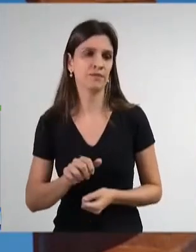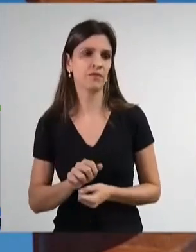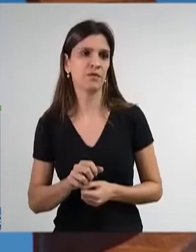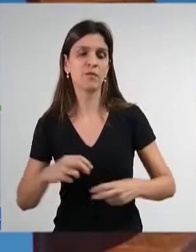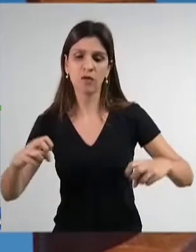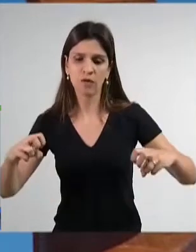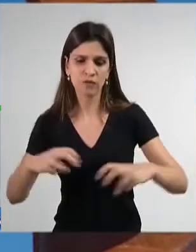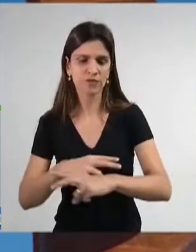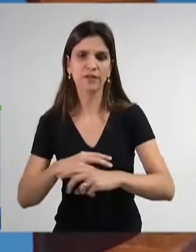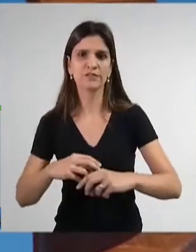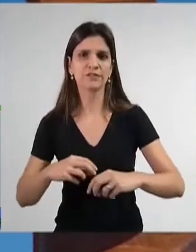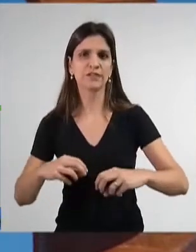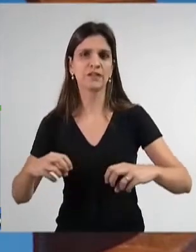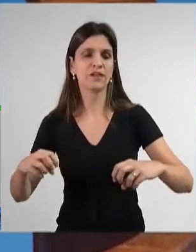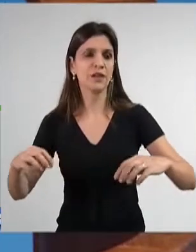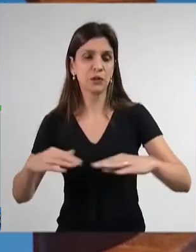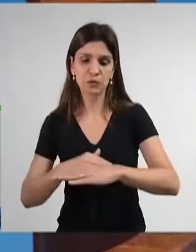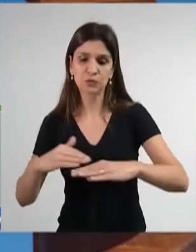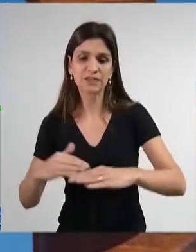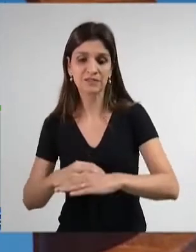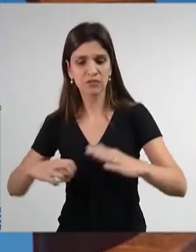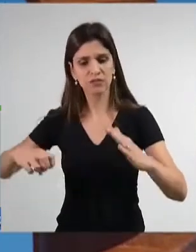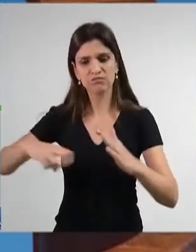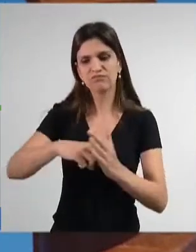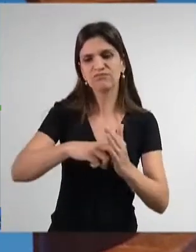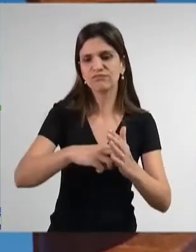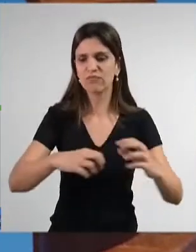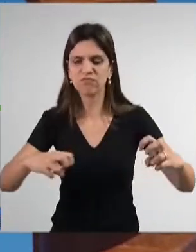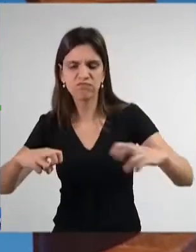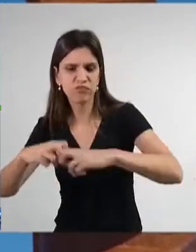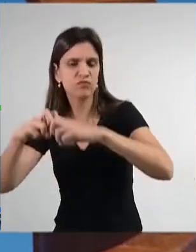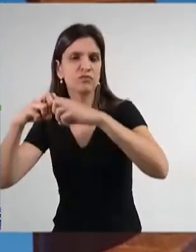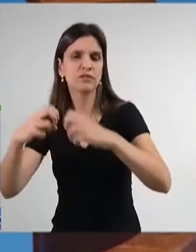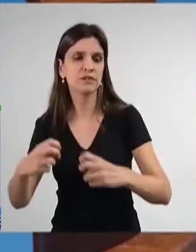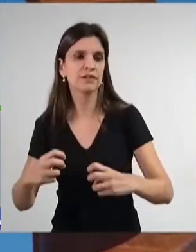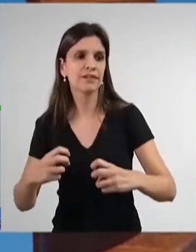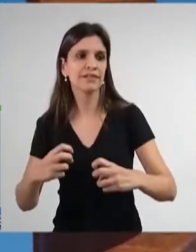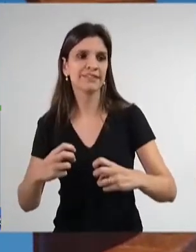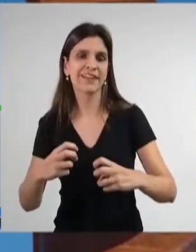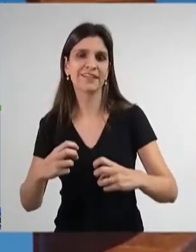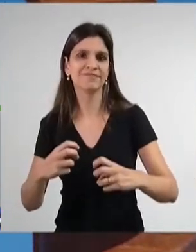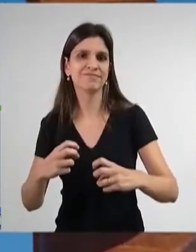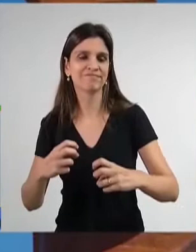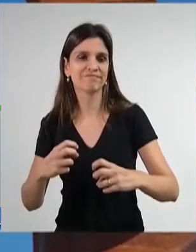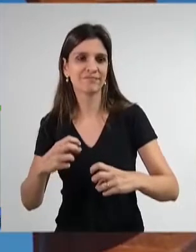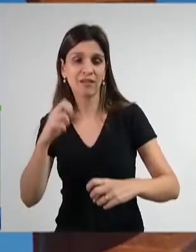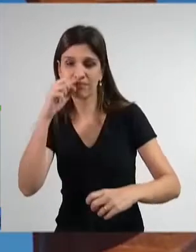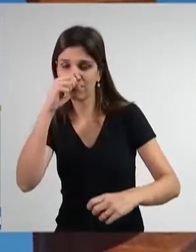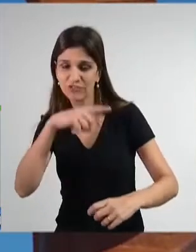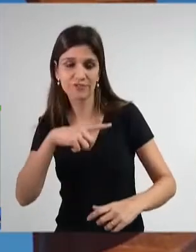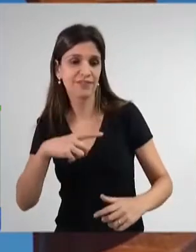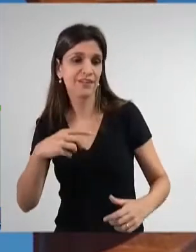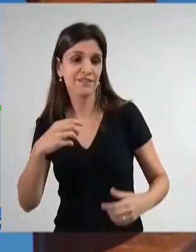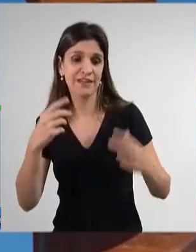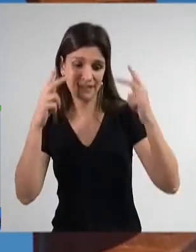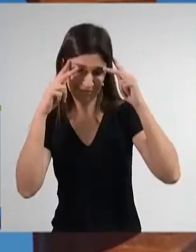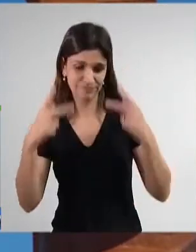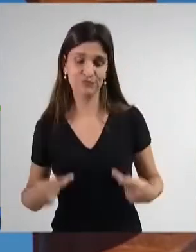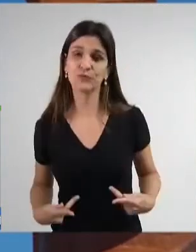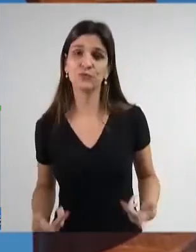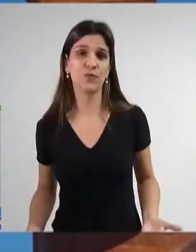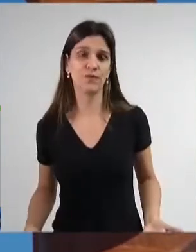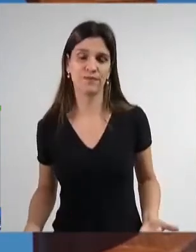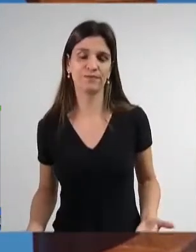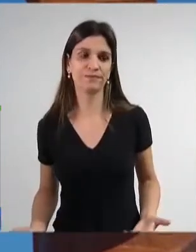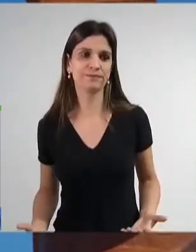são provocados por imprudências, pelos erros humanos. Dificilmente é por